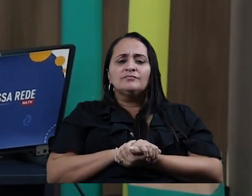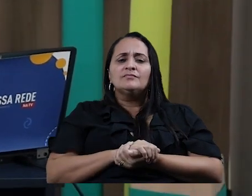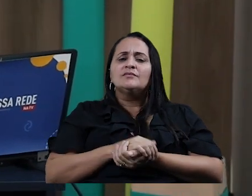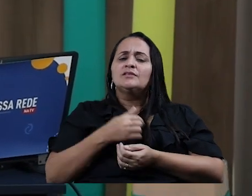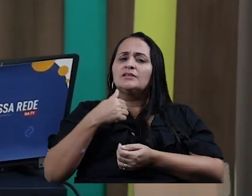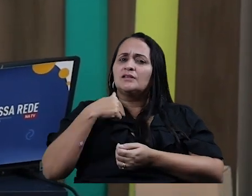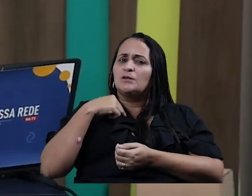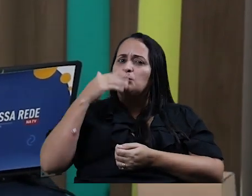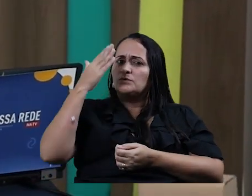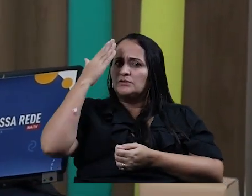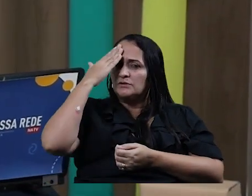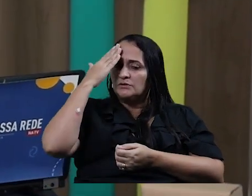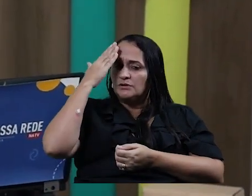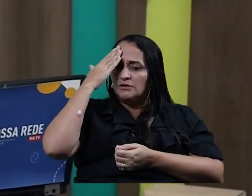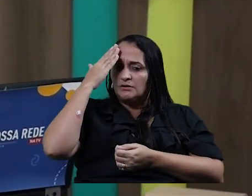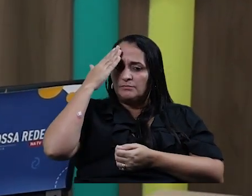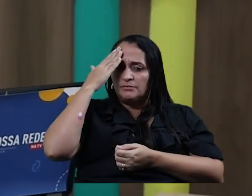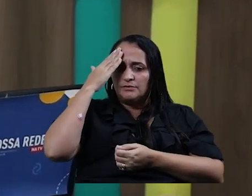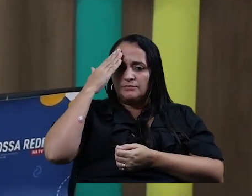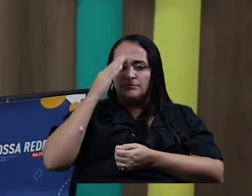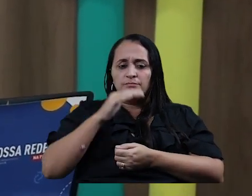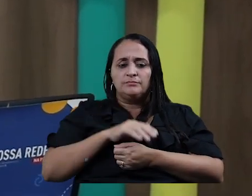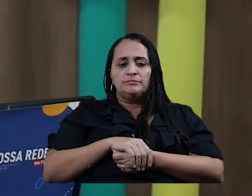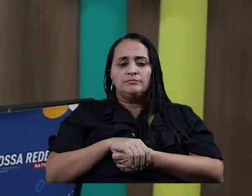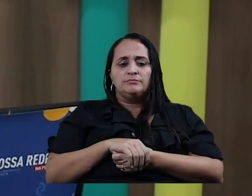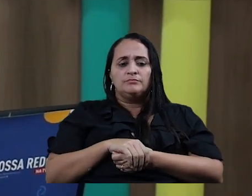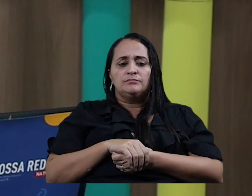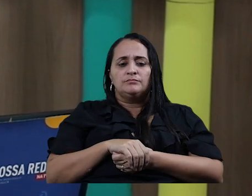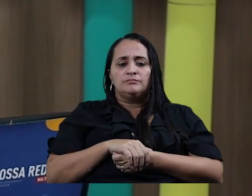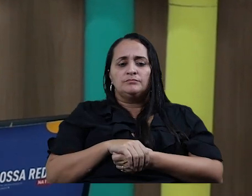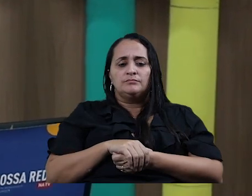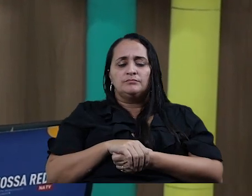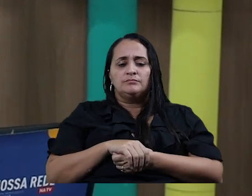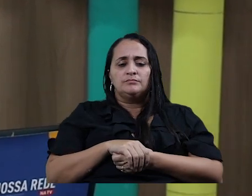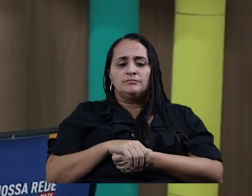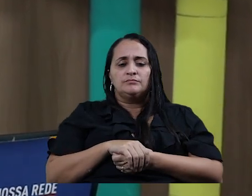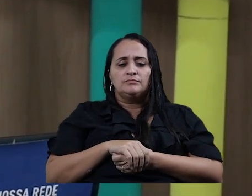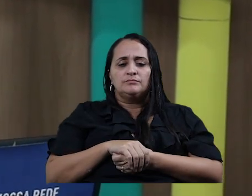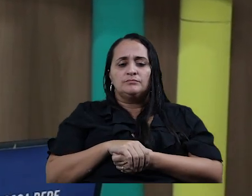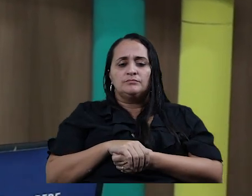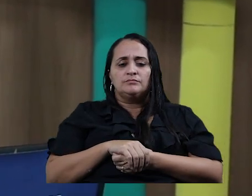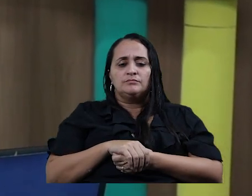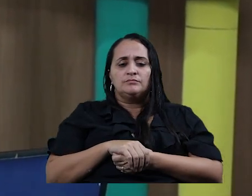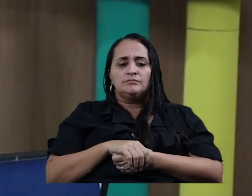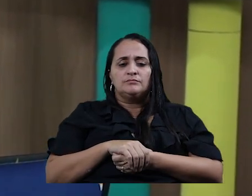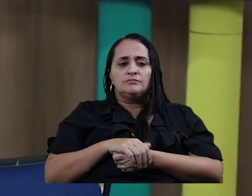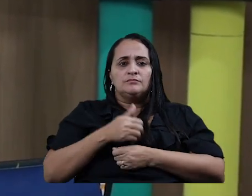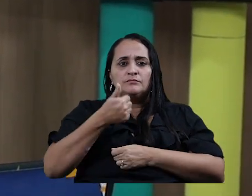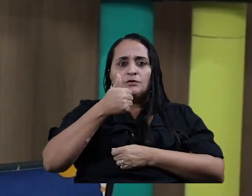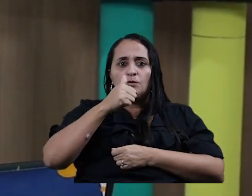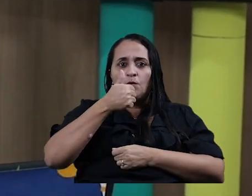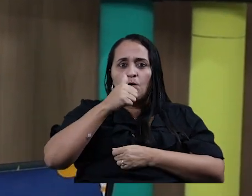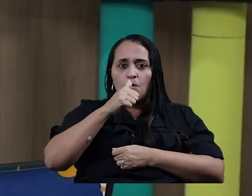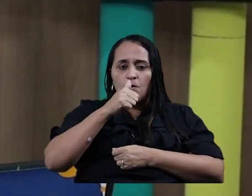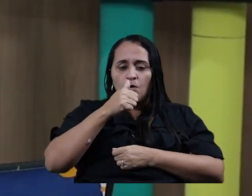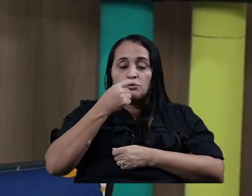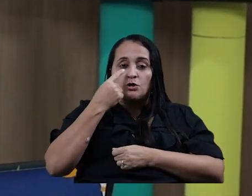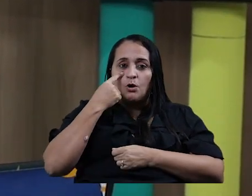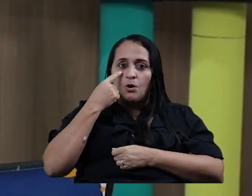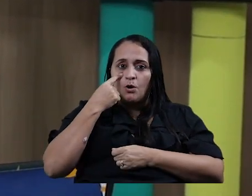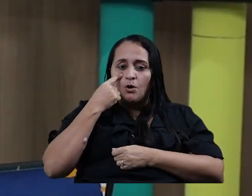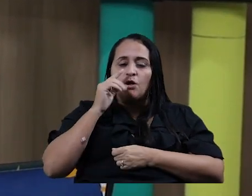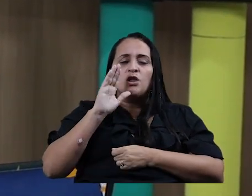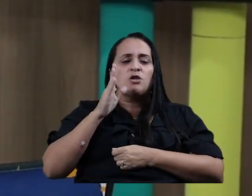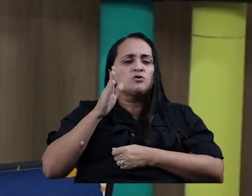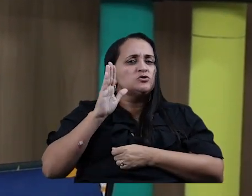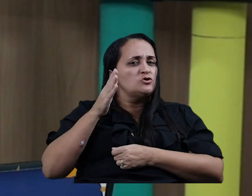sei que 11.000, eu vou escrever aqui 11. Lembra que eu fiz essa mesma